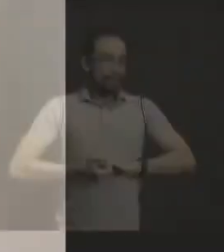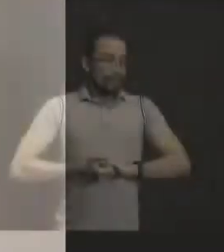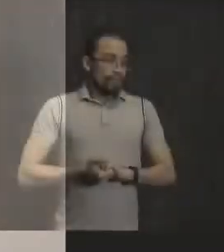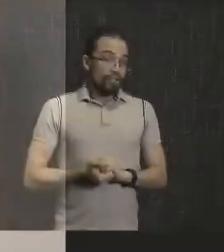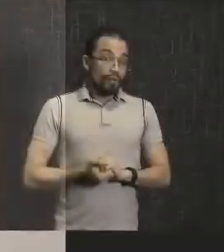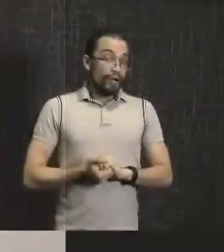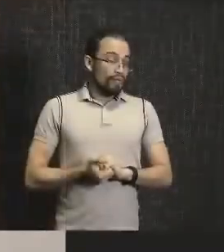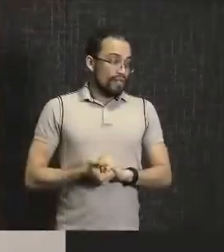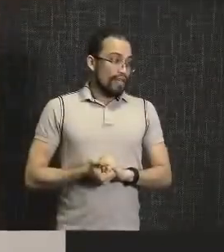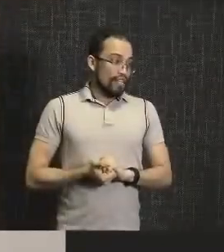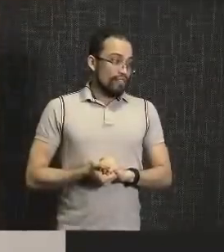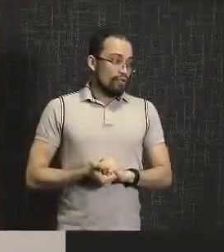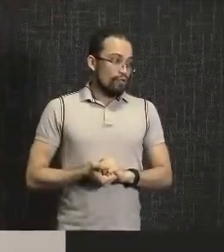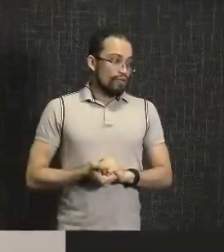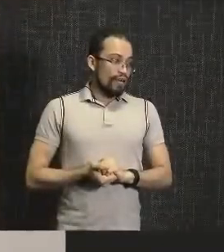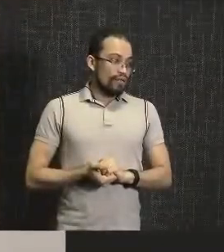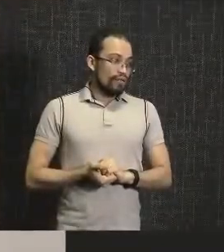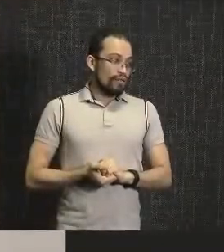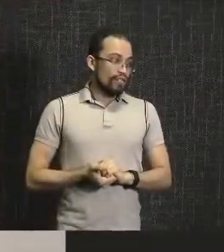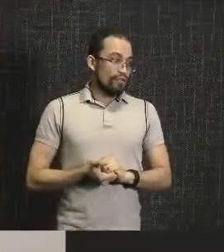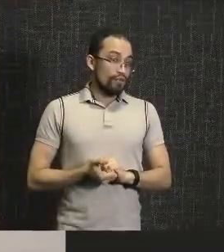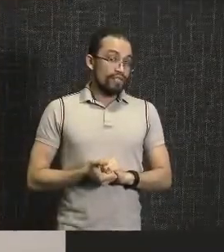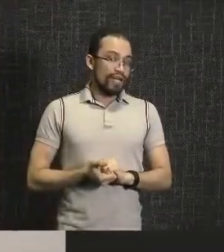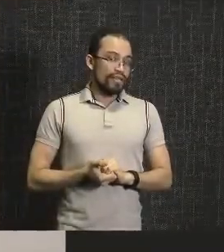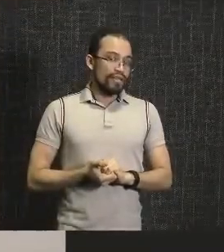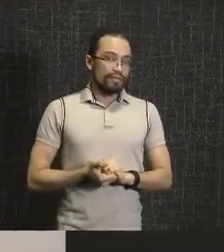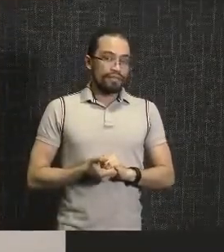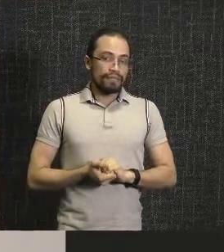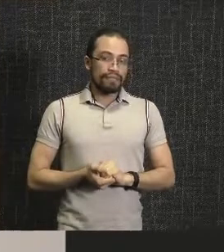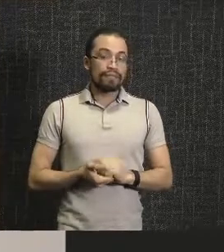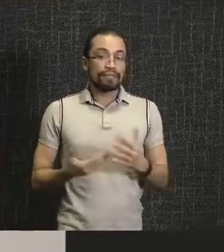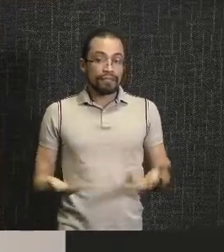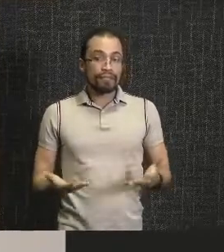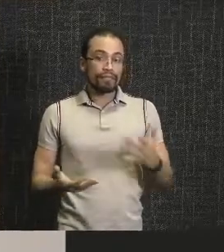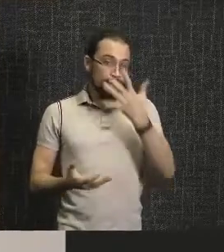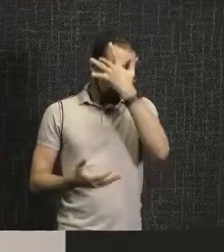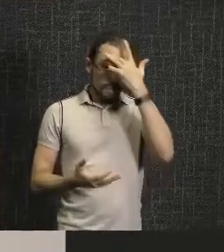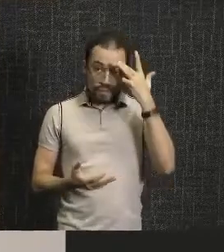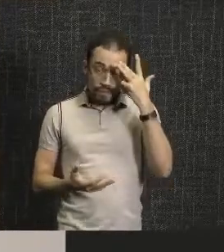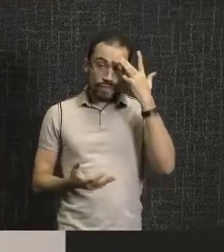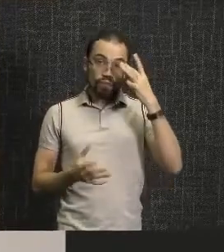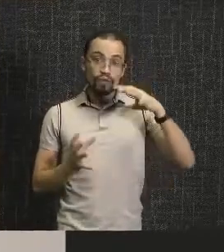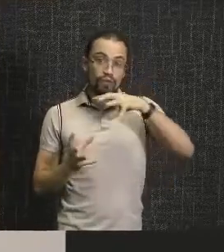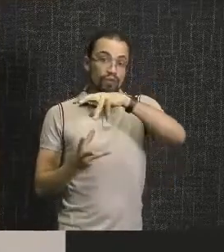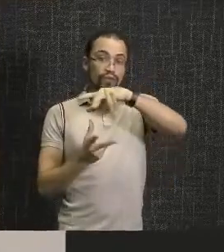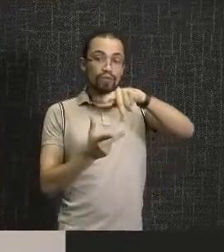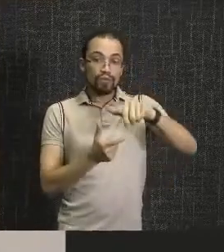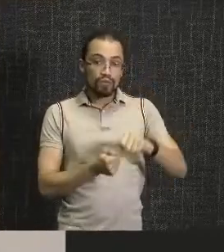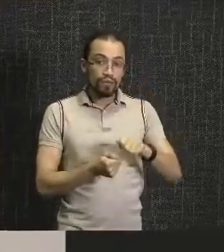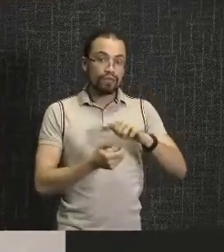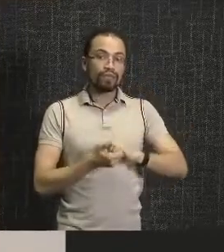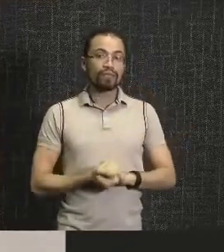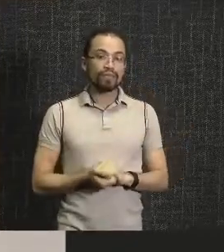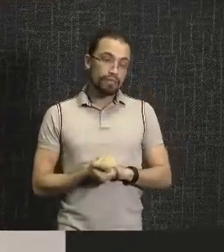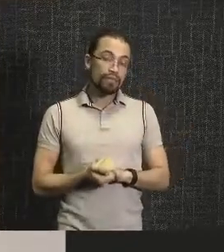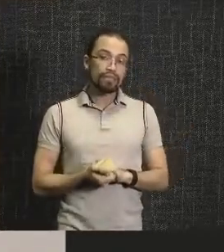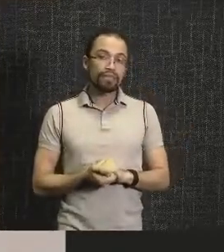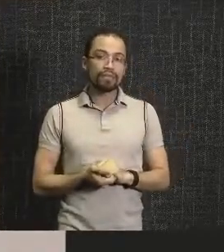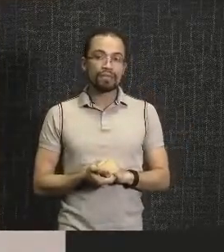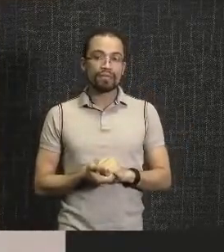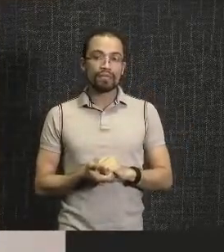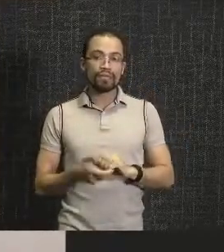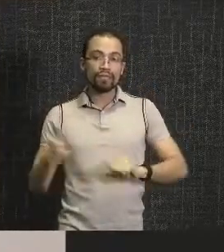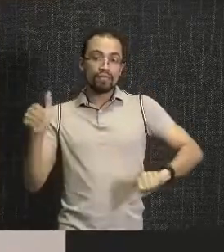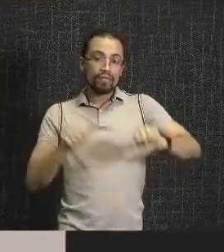bastante grande, porque na realidade isso não é muito comum, as pessoas mudarem hábitos de consumo. Aliás, mudarem hábitos é uma